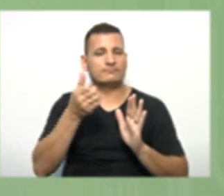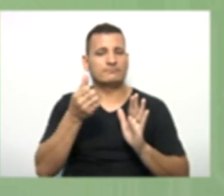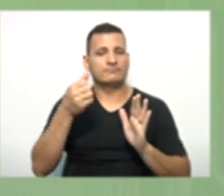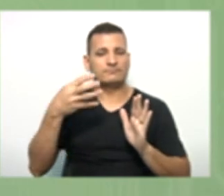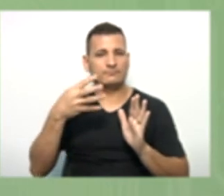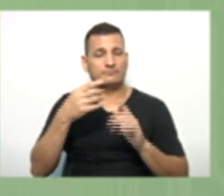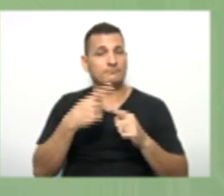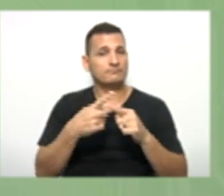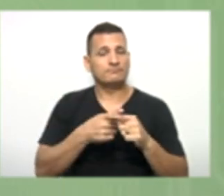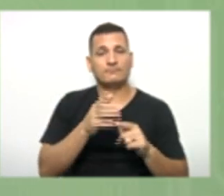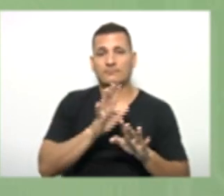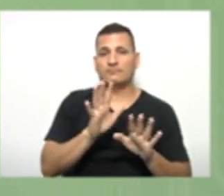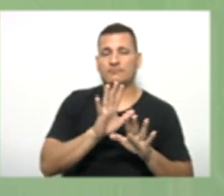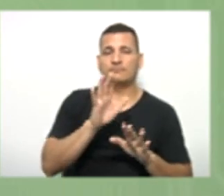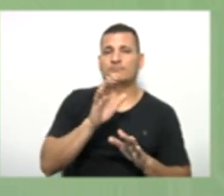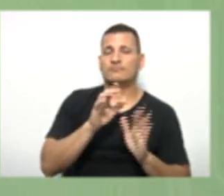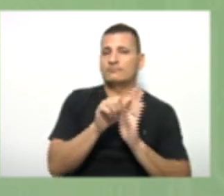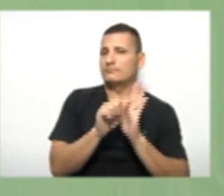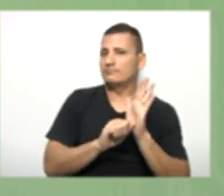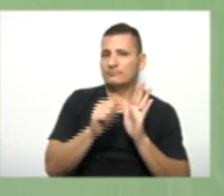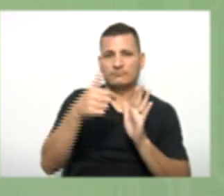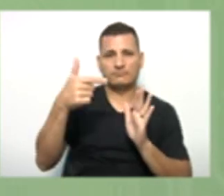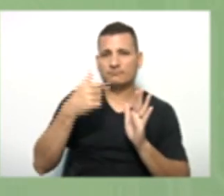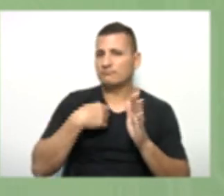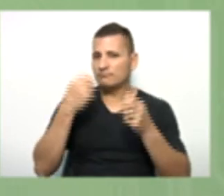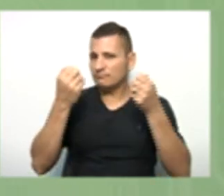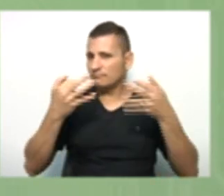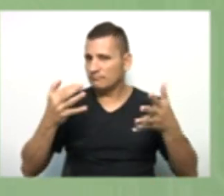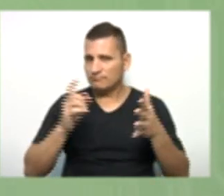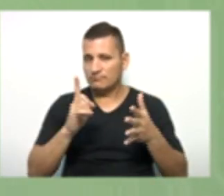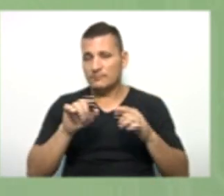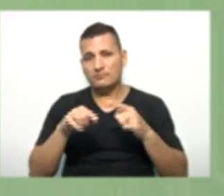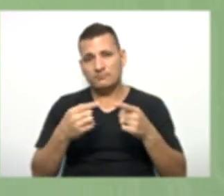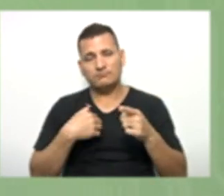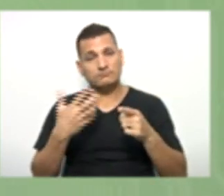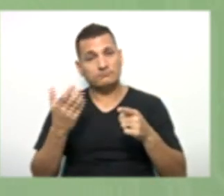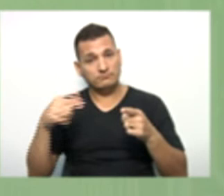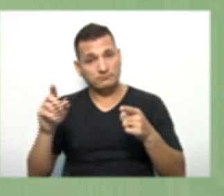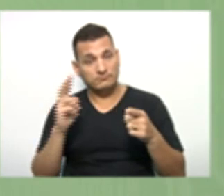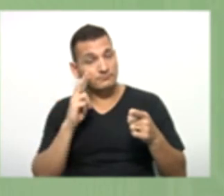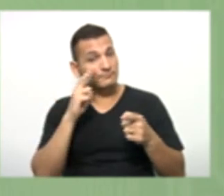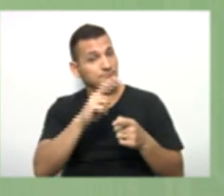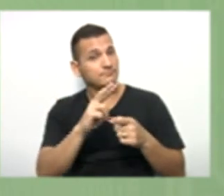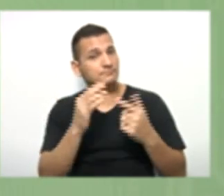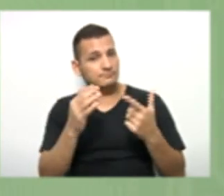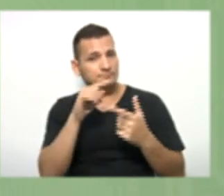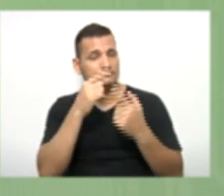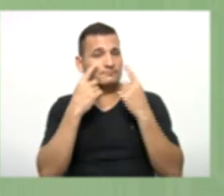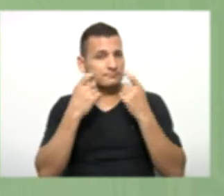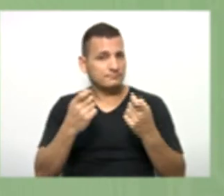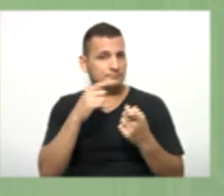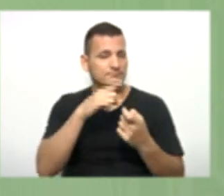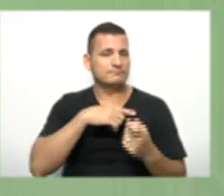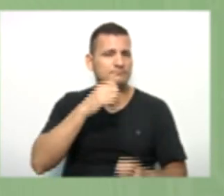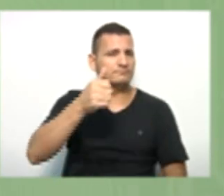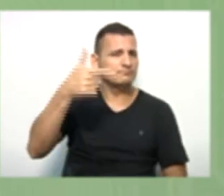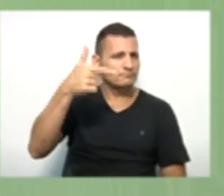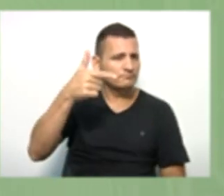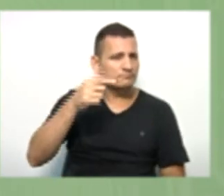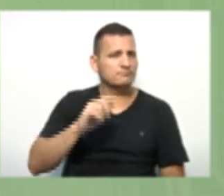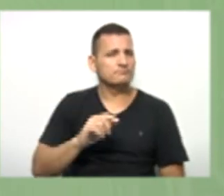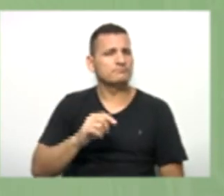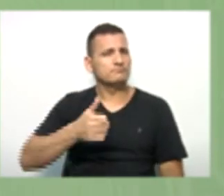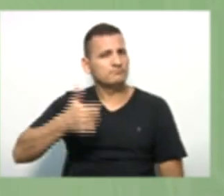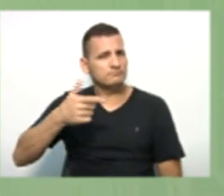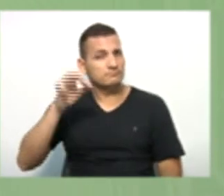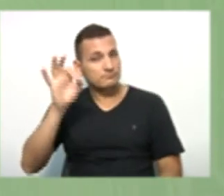é o artigo 12, eu não falei durante a aula, mas eu queria que vocês observassem, está muito interessante, 12%, então